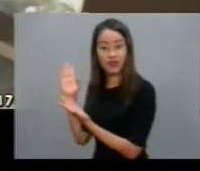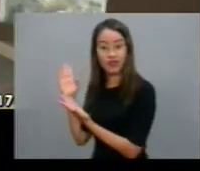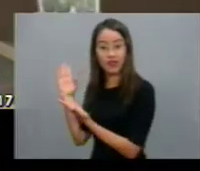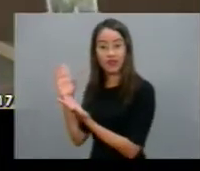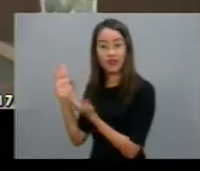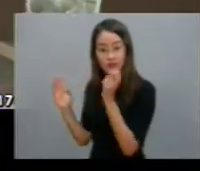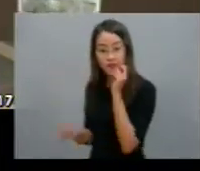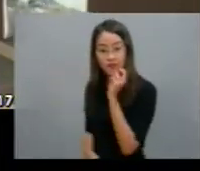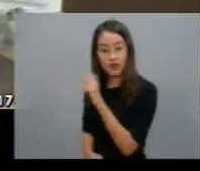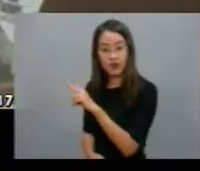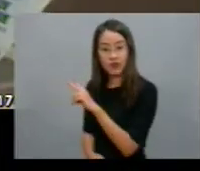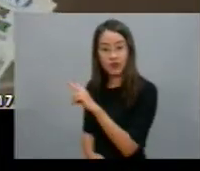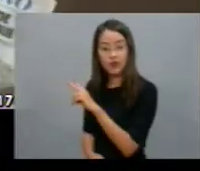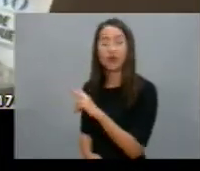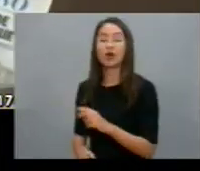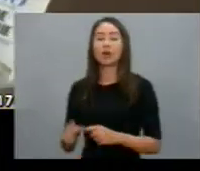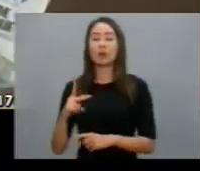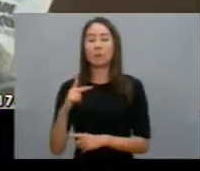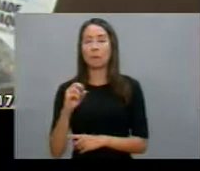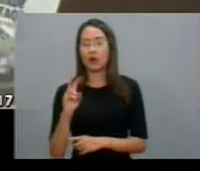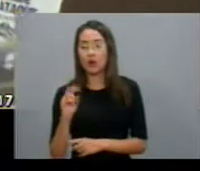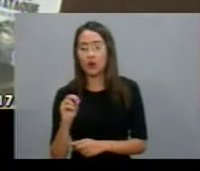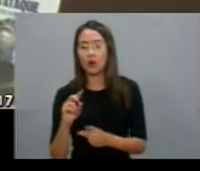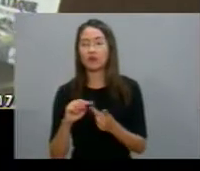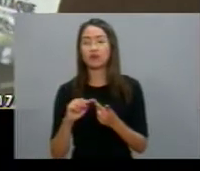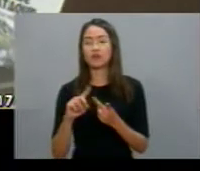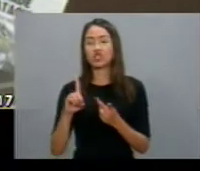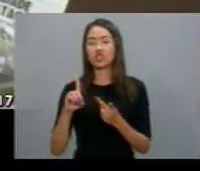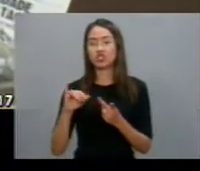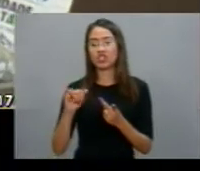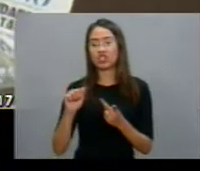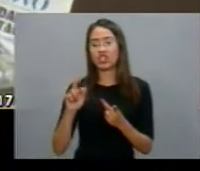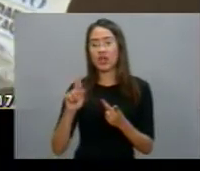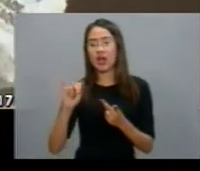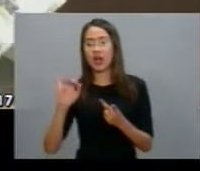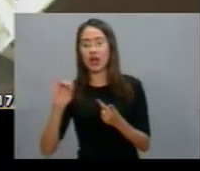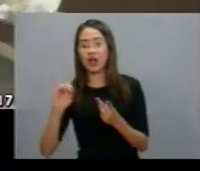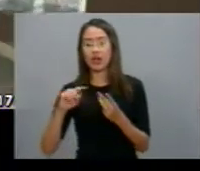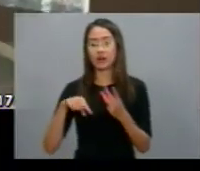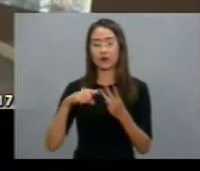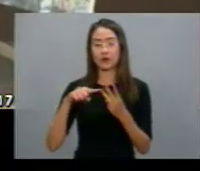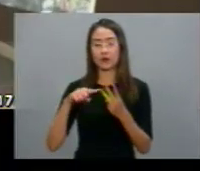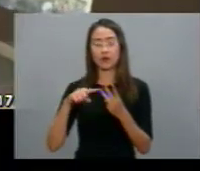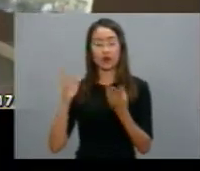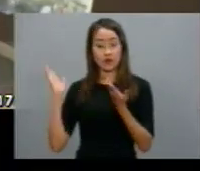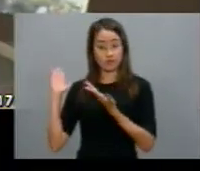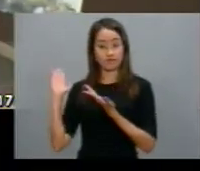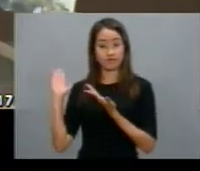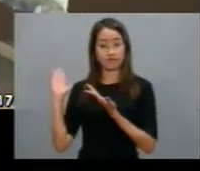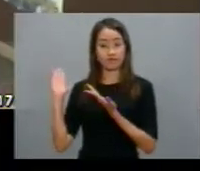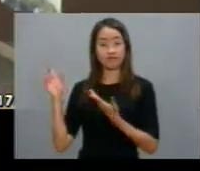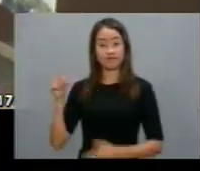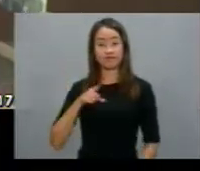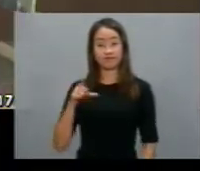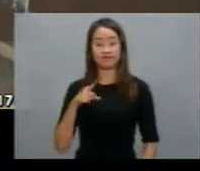Capa do Povo, Capa do Diário, estampam aqui